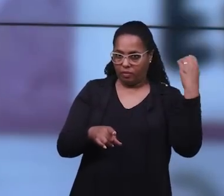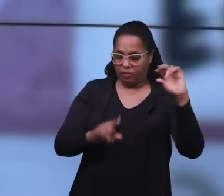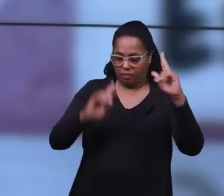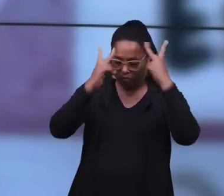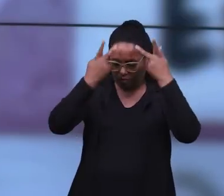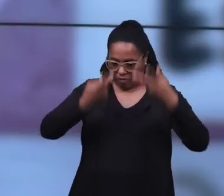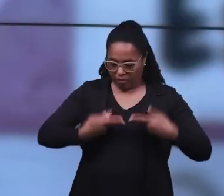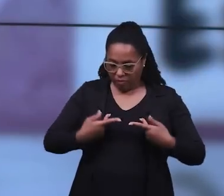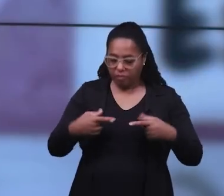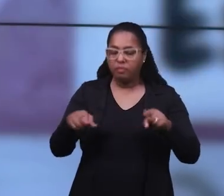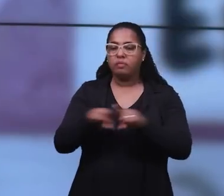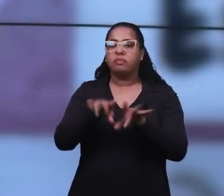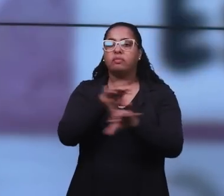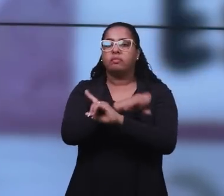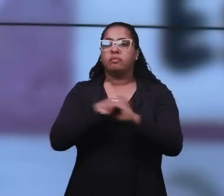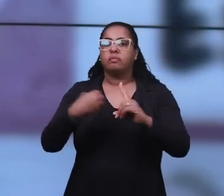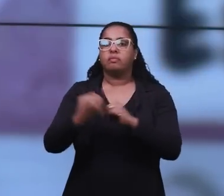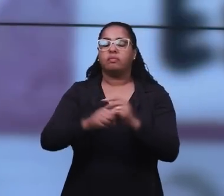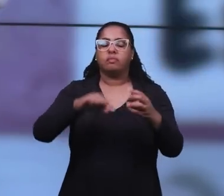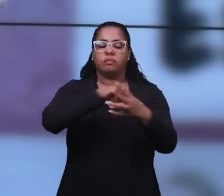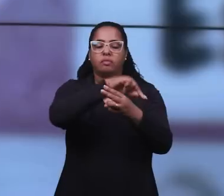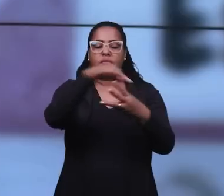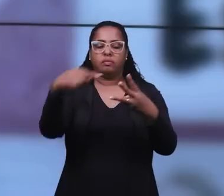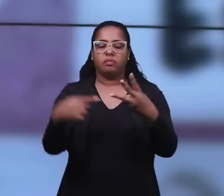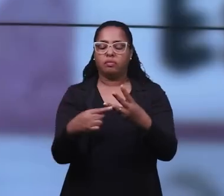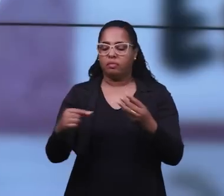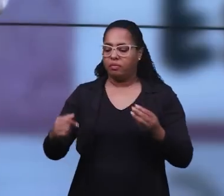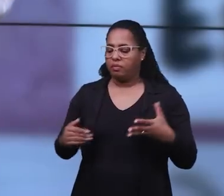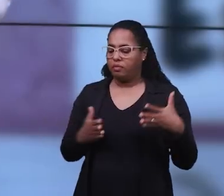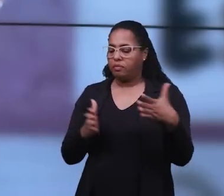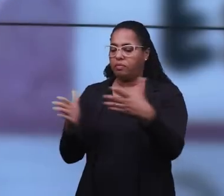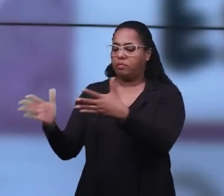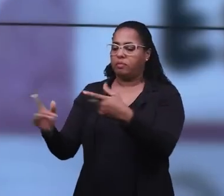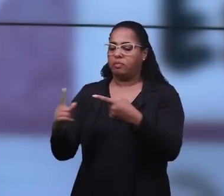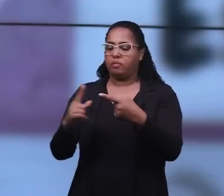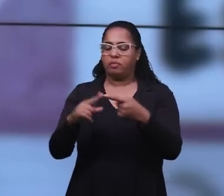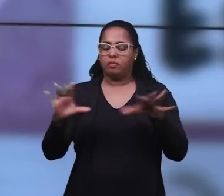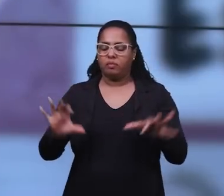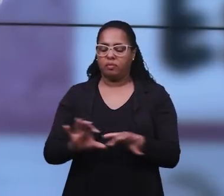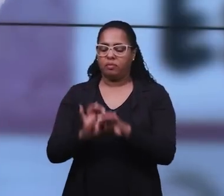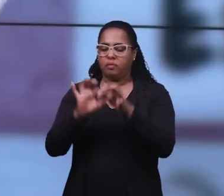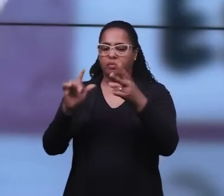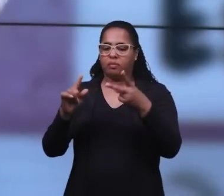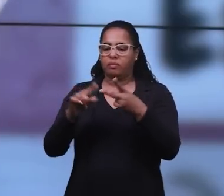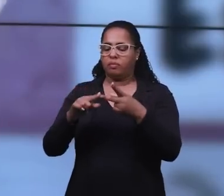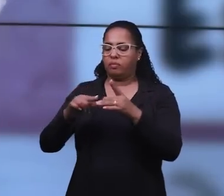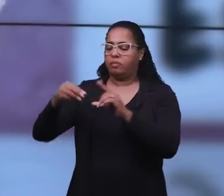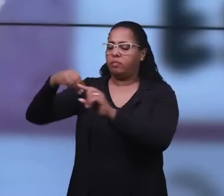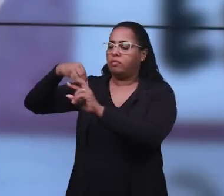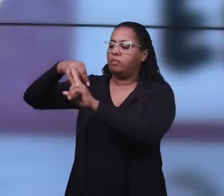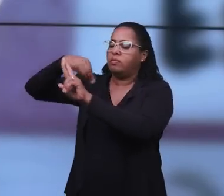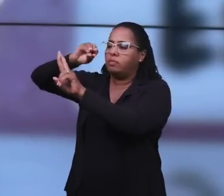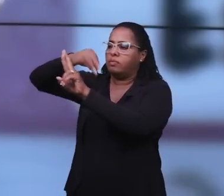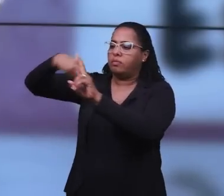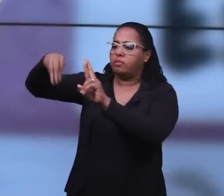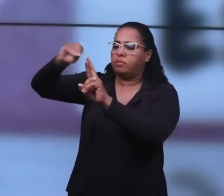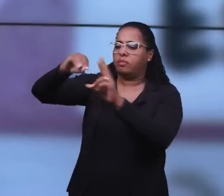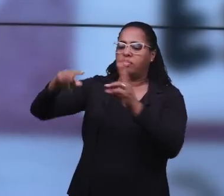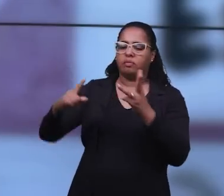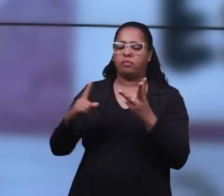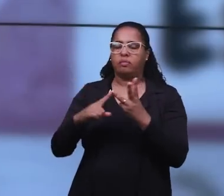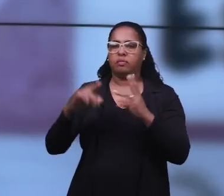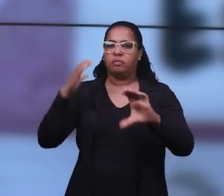humanas e sociais, nós destacamos 3 aspectos desse caminho: comunhão, mediação